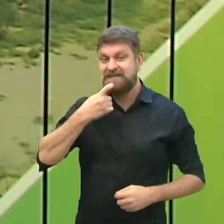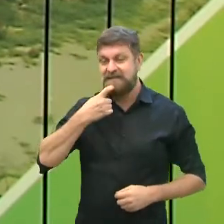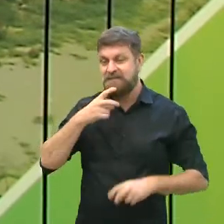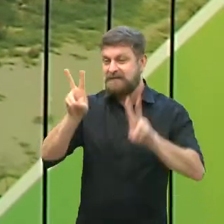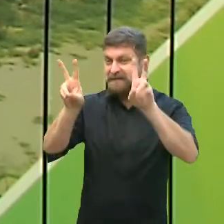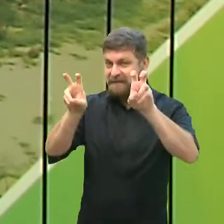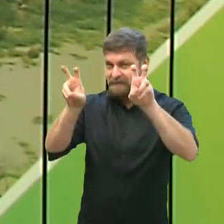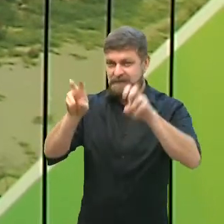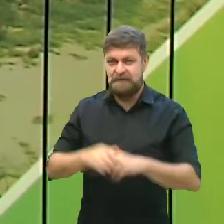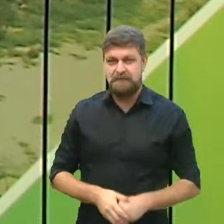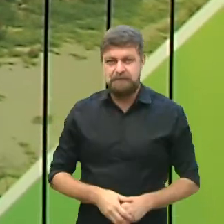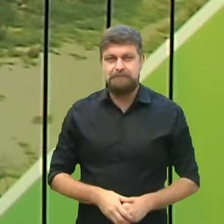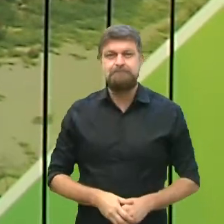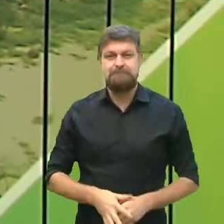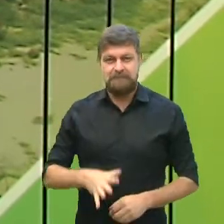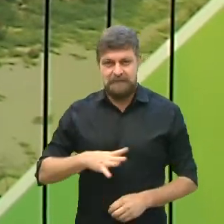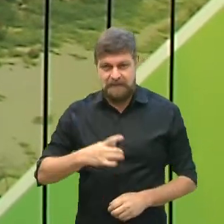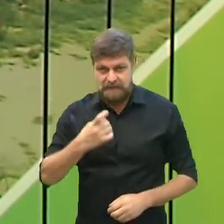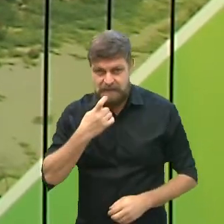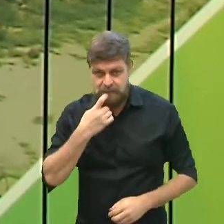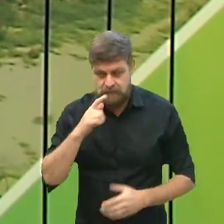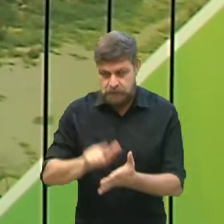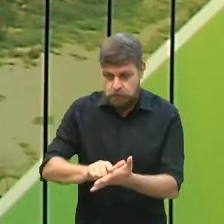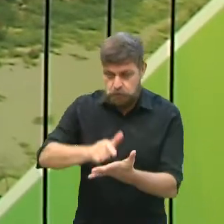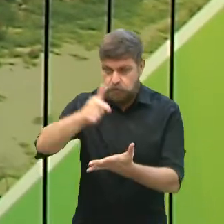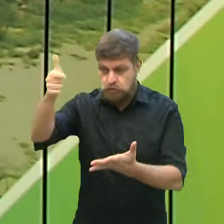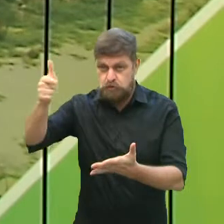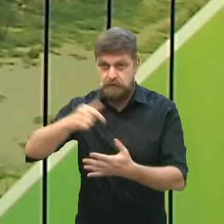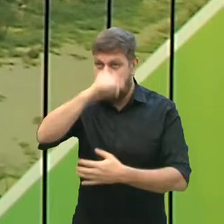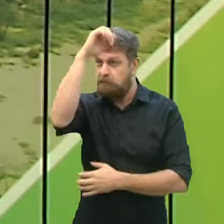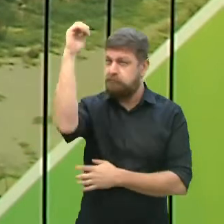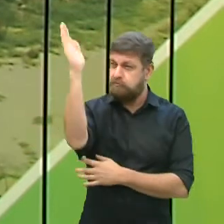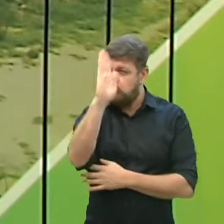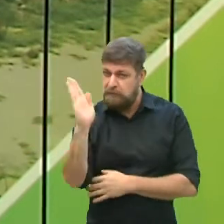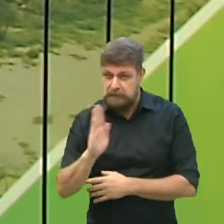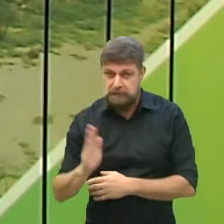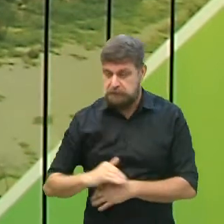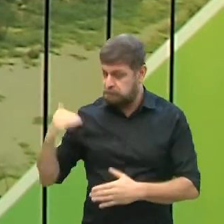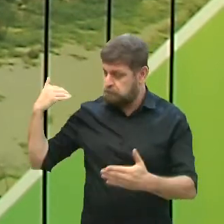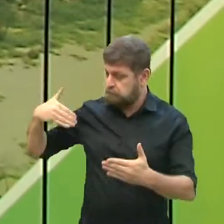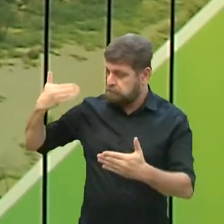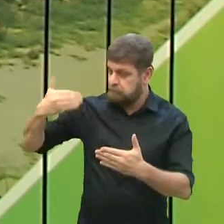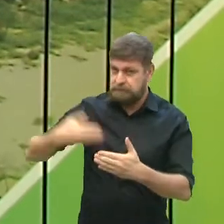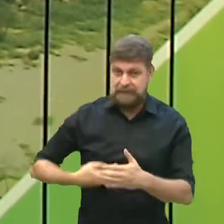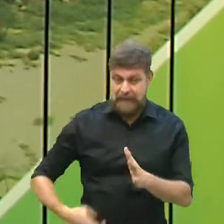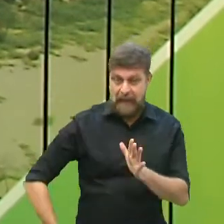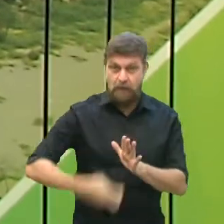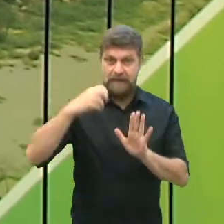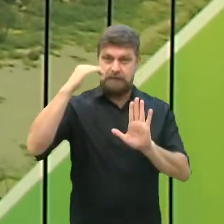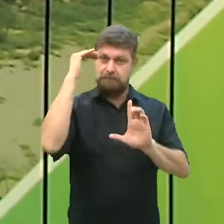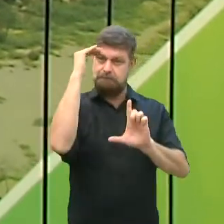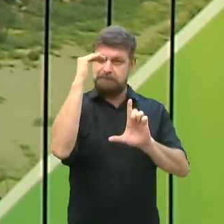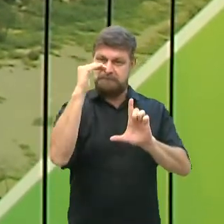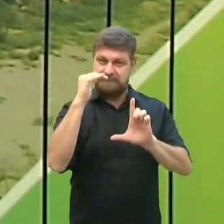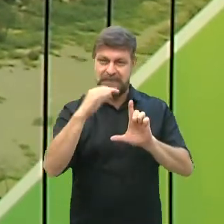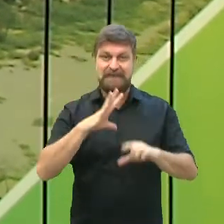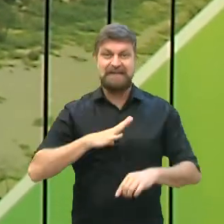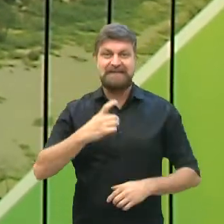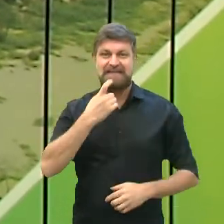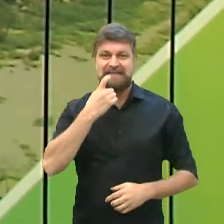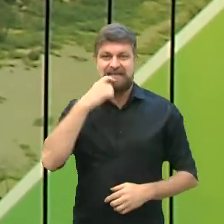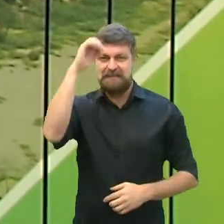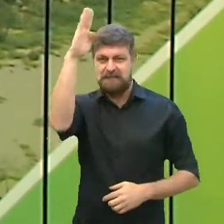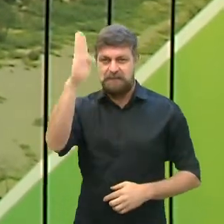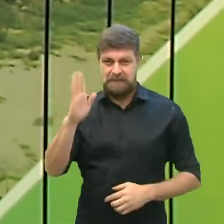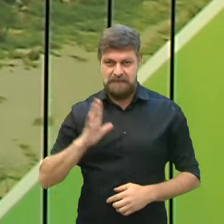Campinas. Campinas que tem estampado os jornais locais e nacionais nos últimos dias por aparecer em quinto lugar na lista de cidades do